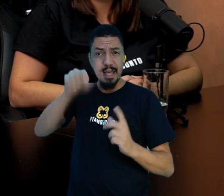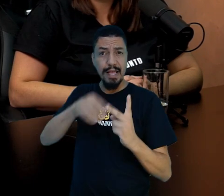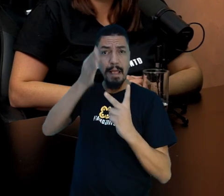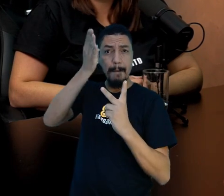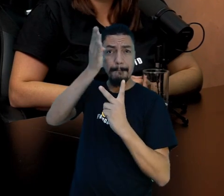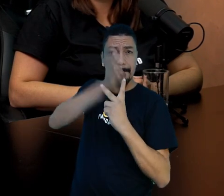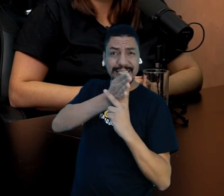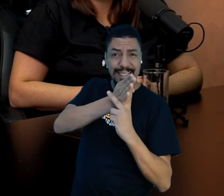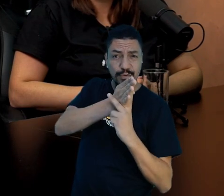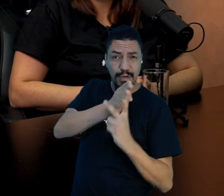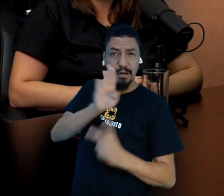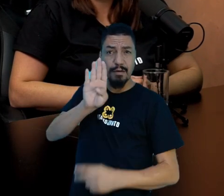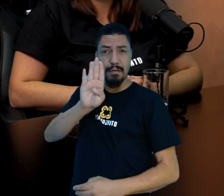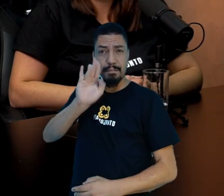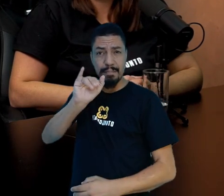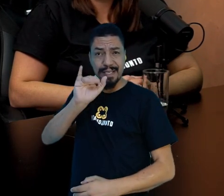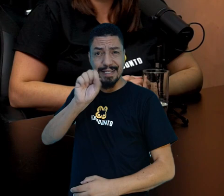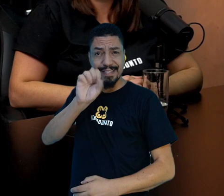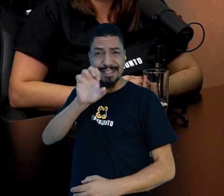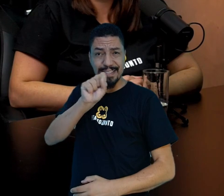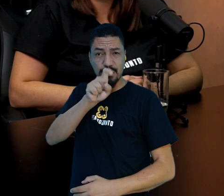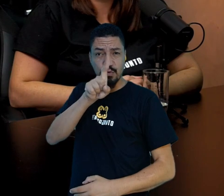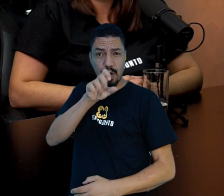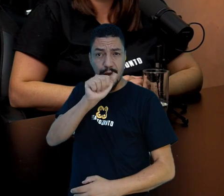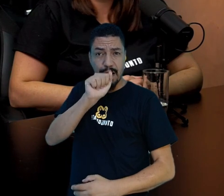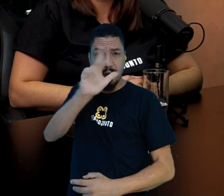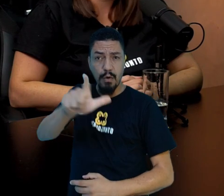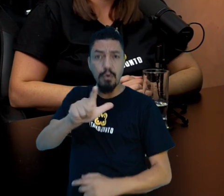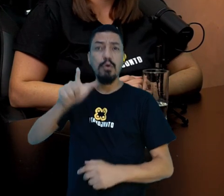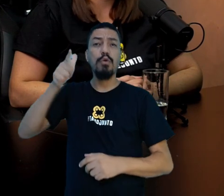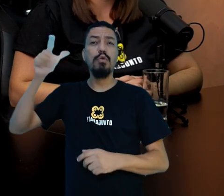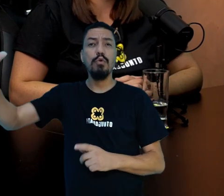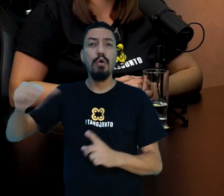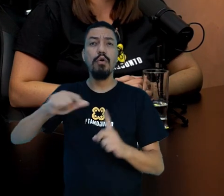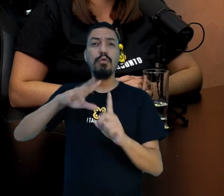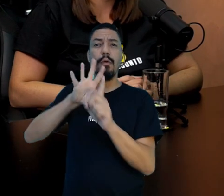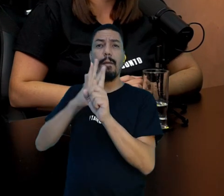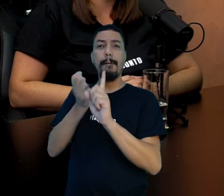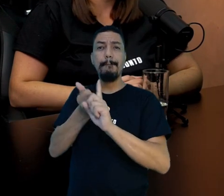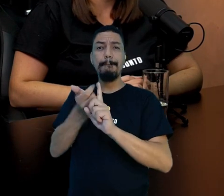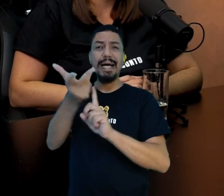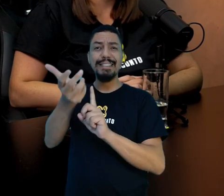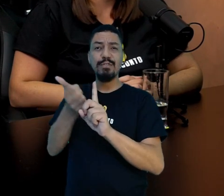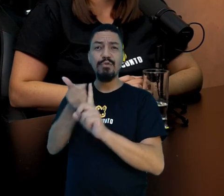pessoa bissexual e de uma pessoa que é pansexual. Você podia contar pra gente?